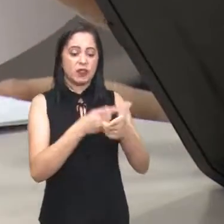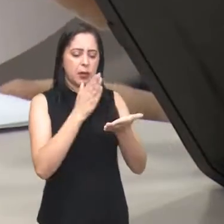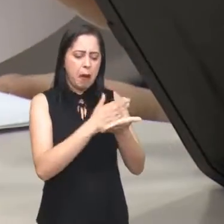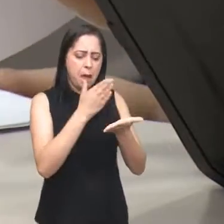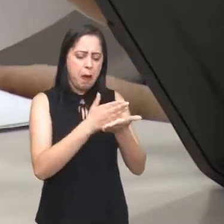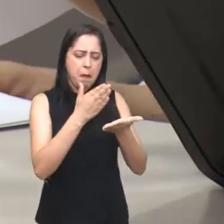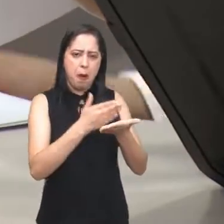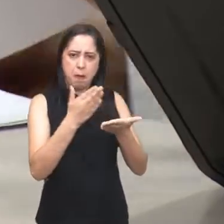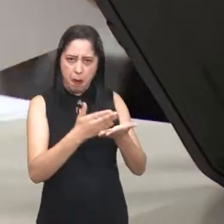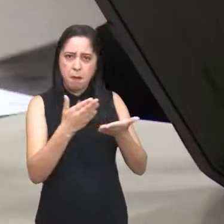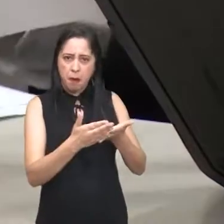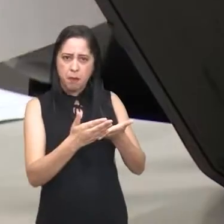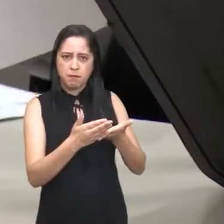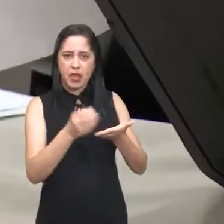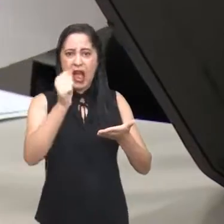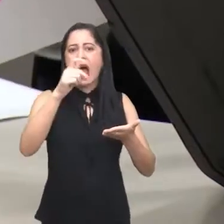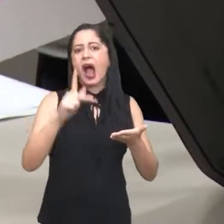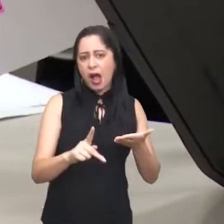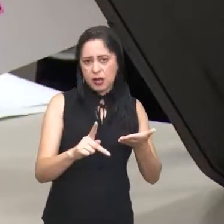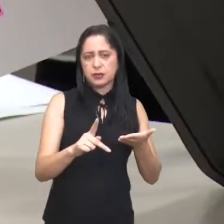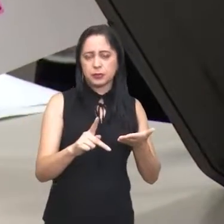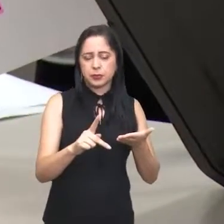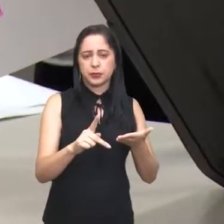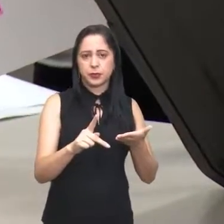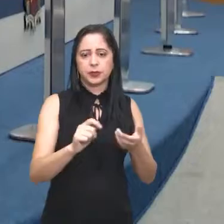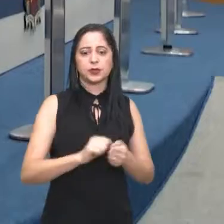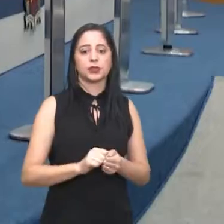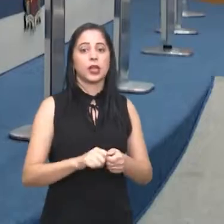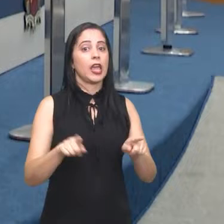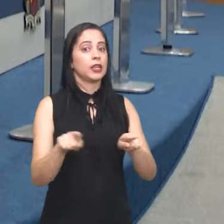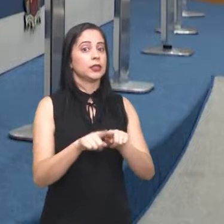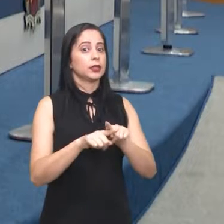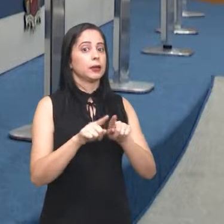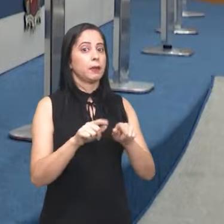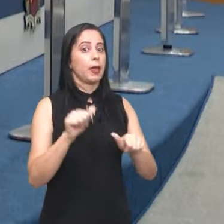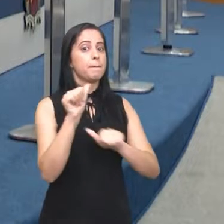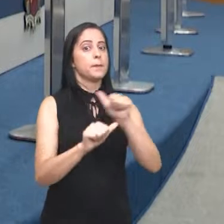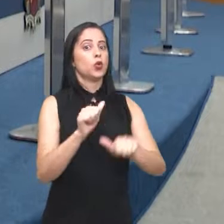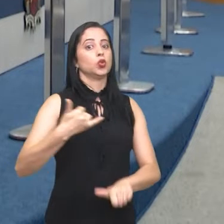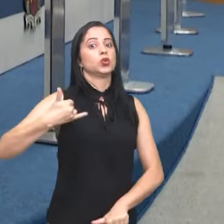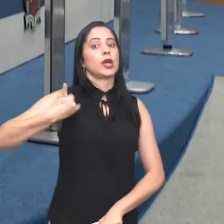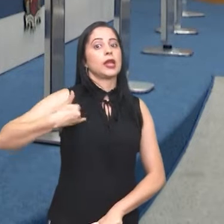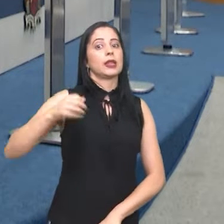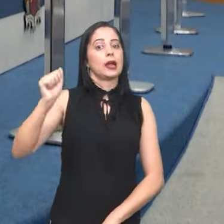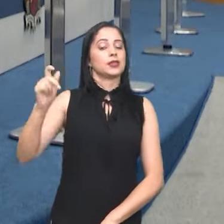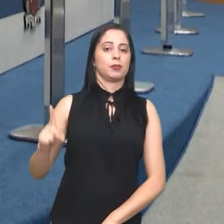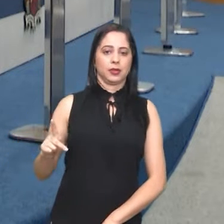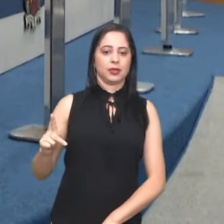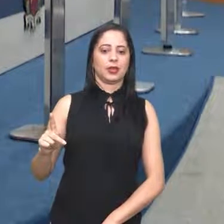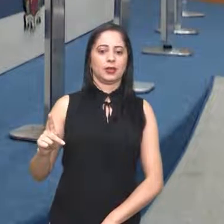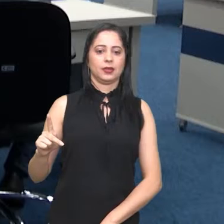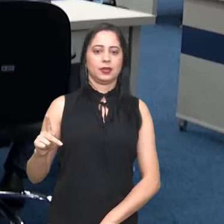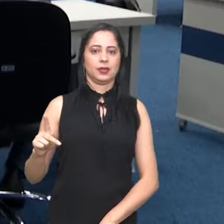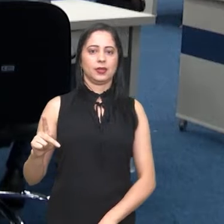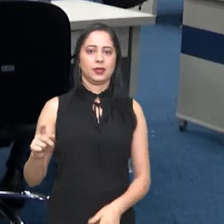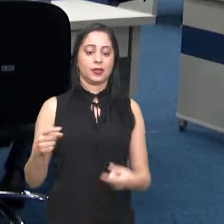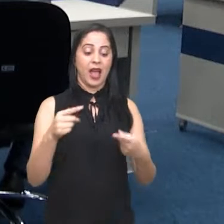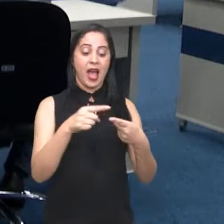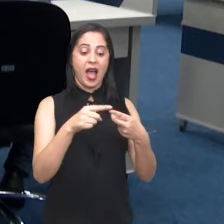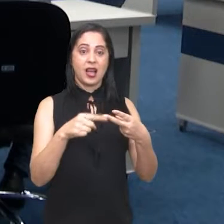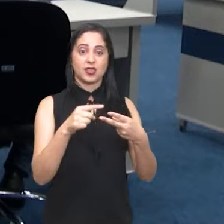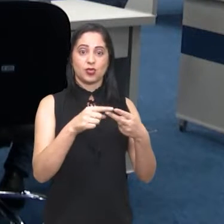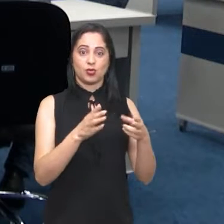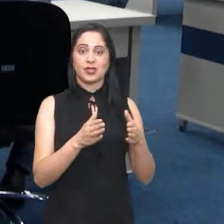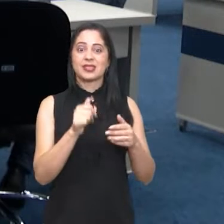da Prefeitura com o Instituto de Previdência do Servidor Municipal e da alteração na idade mínima para aposentadoria, ambas